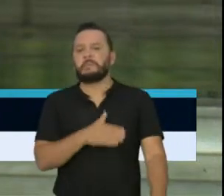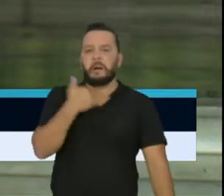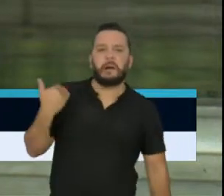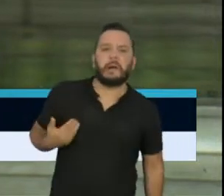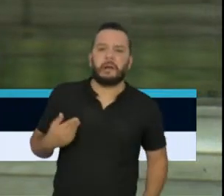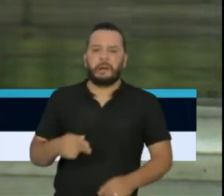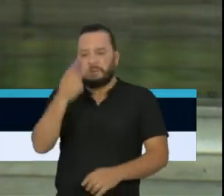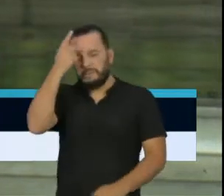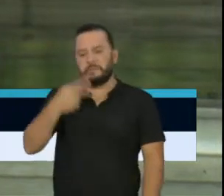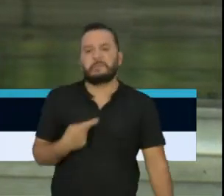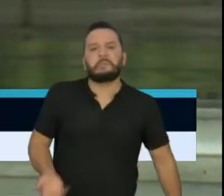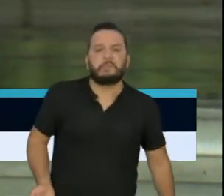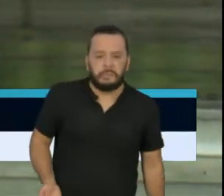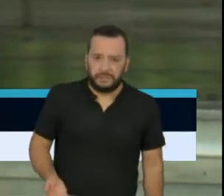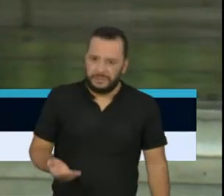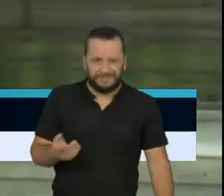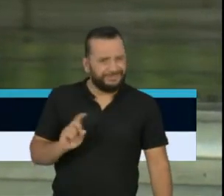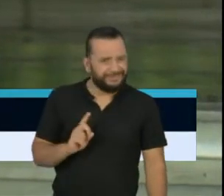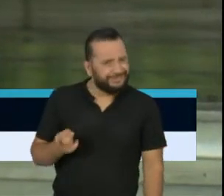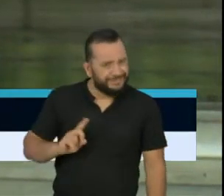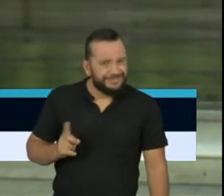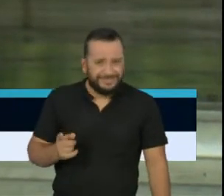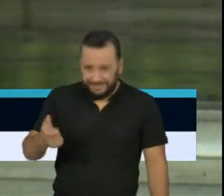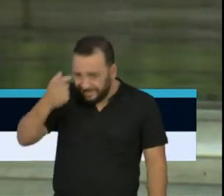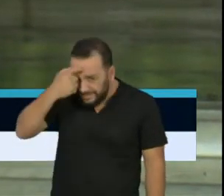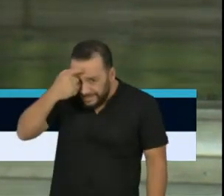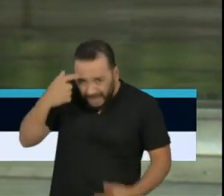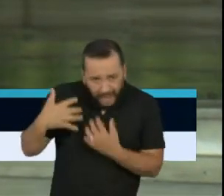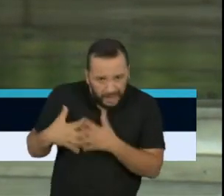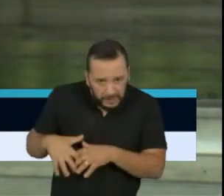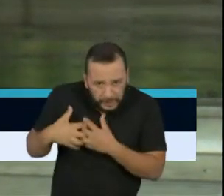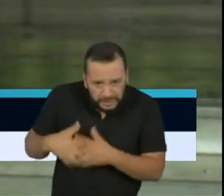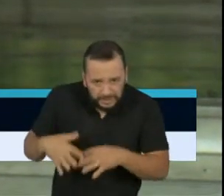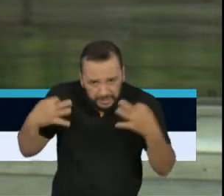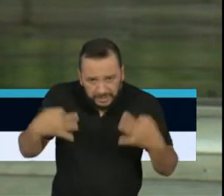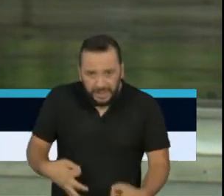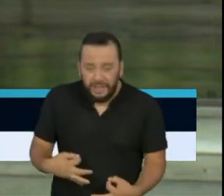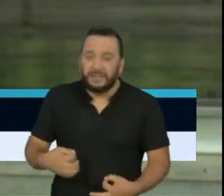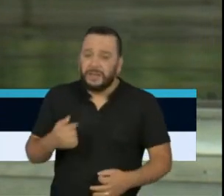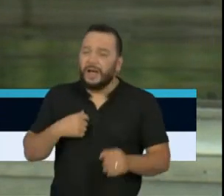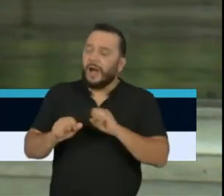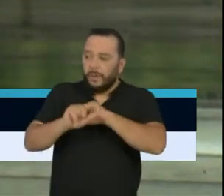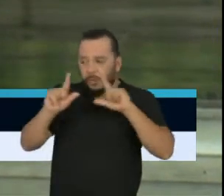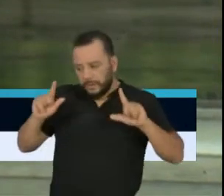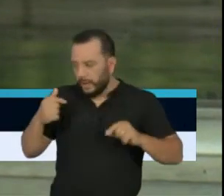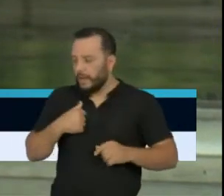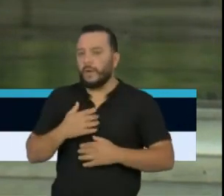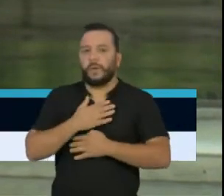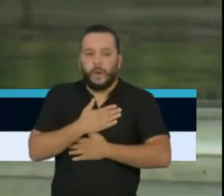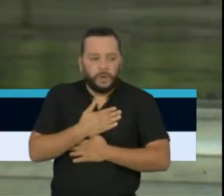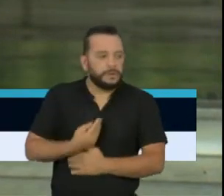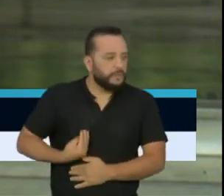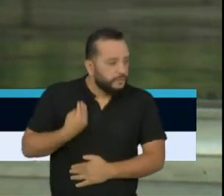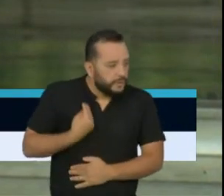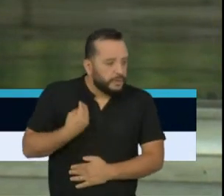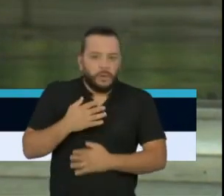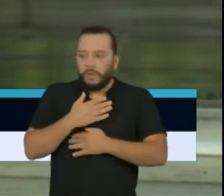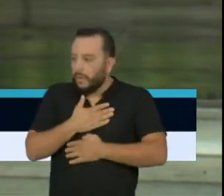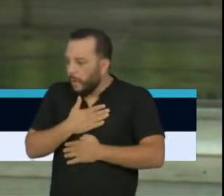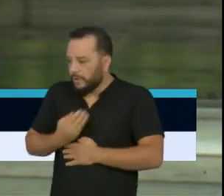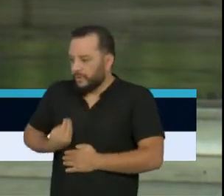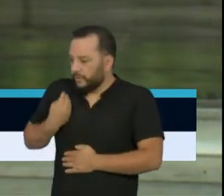Eu imagino que todas as pessoas que tenham a capacidade de raciocínio devam acordar e dizendo: eu gosto da vida, eu gosto